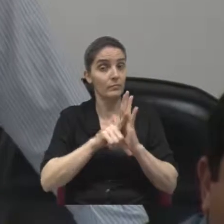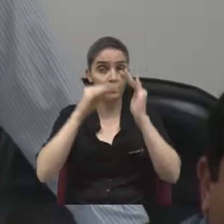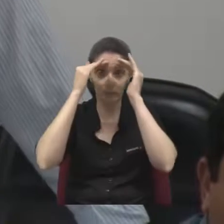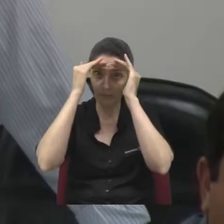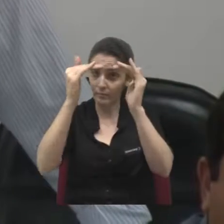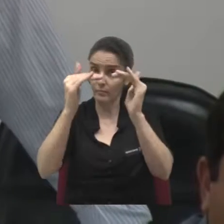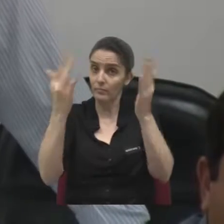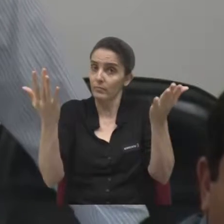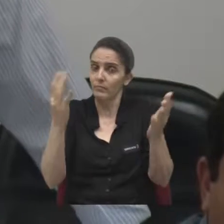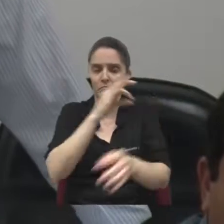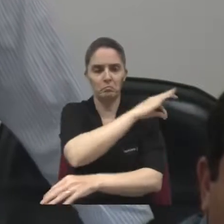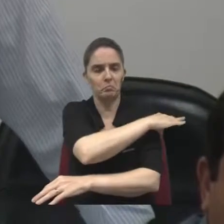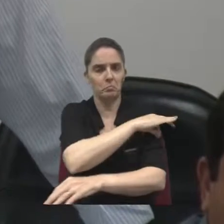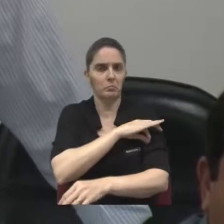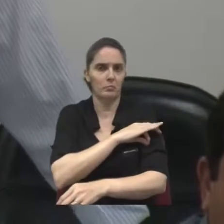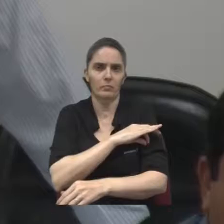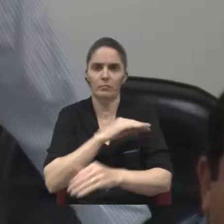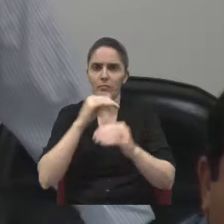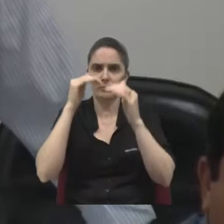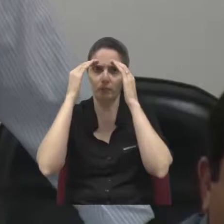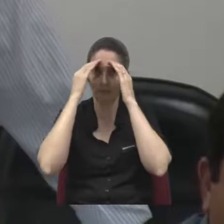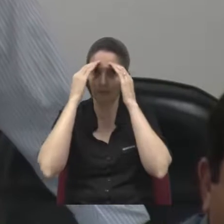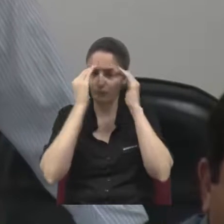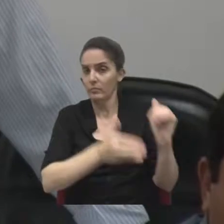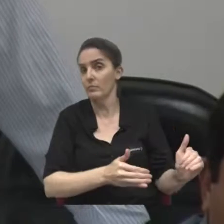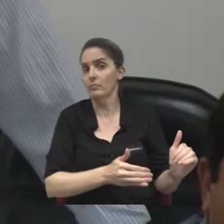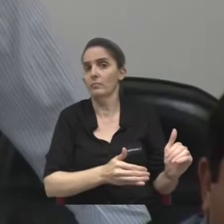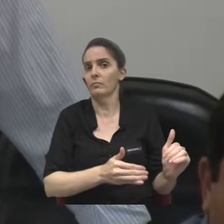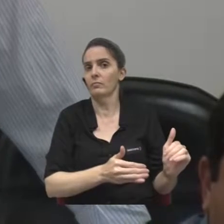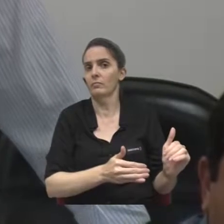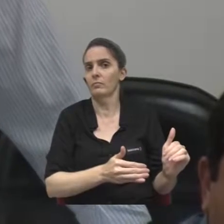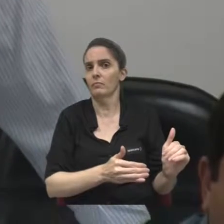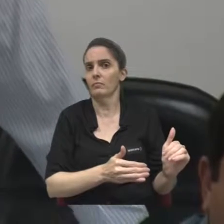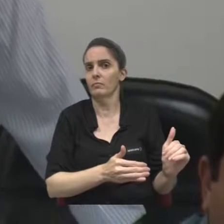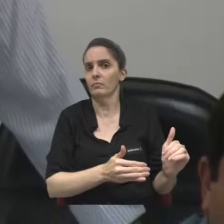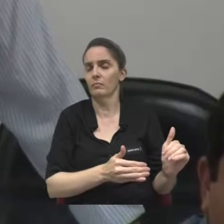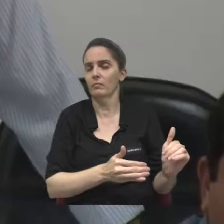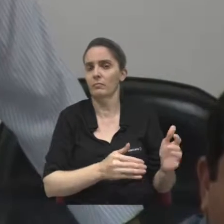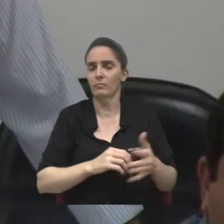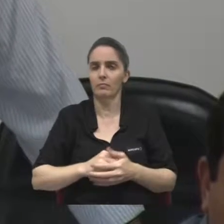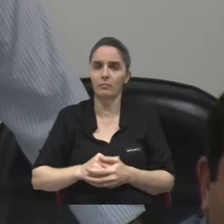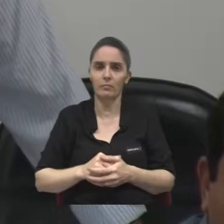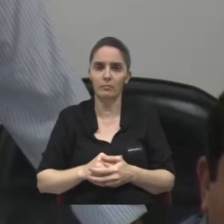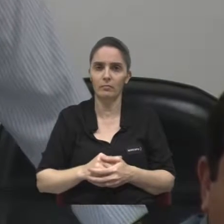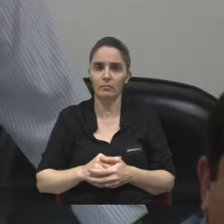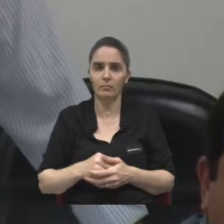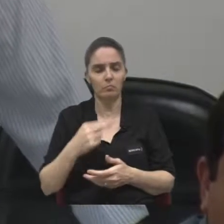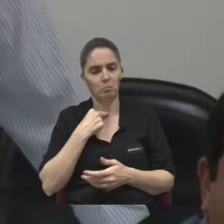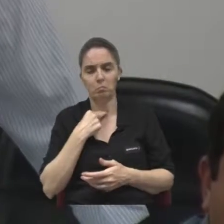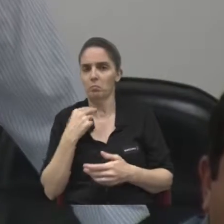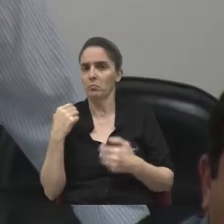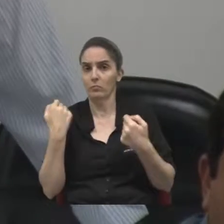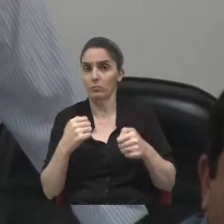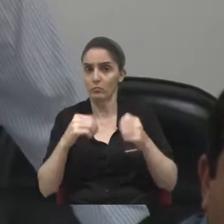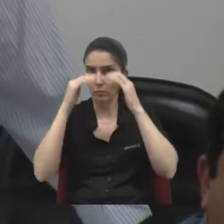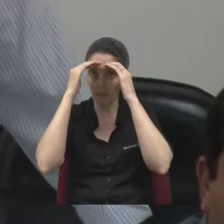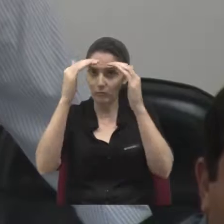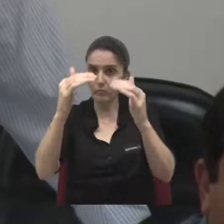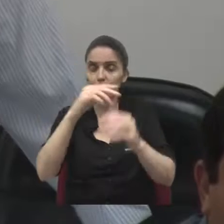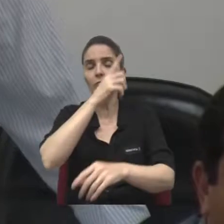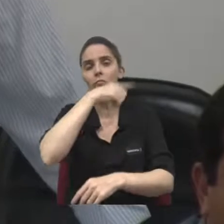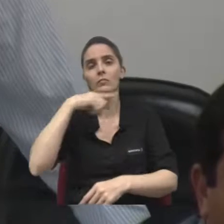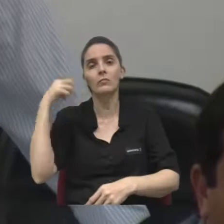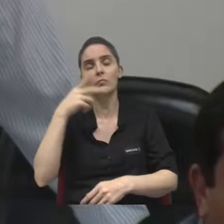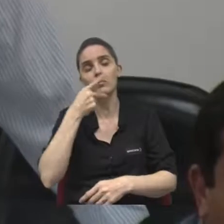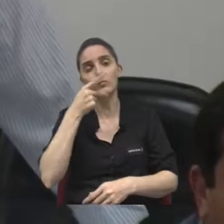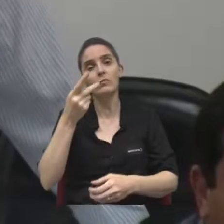pode fazer nem A nem B, tem que fazer aquilo que a lei manda. E a vereadora Mayra Costa colocou muito bem, nós estivemos com o Mário